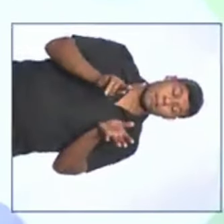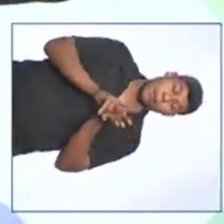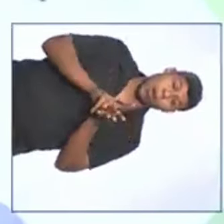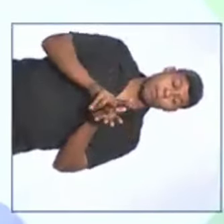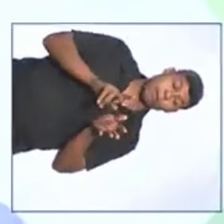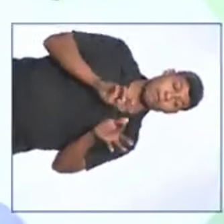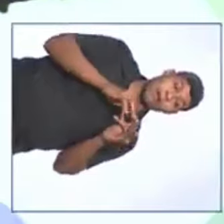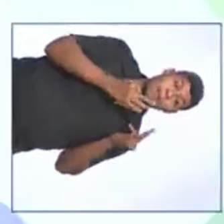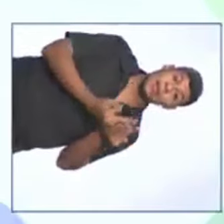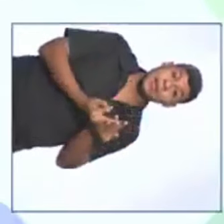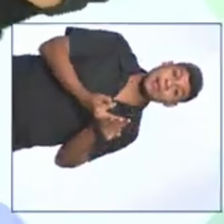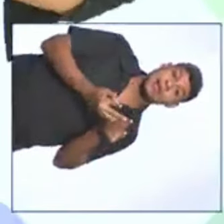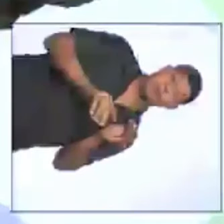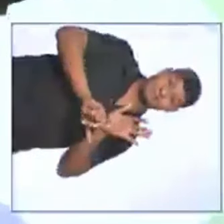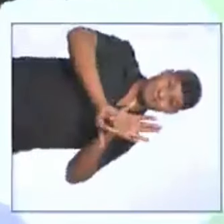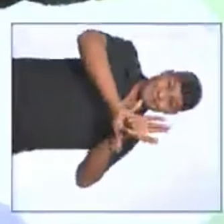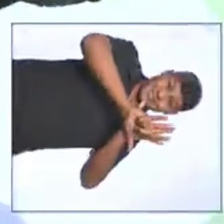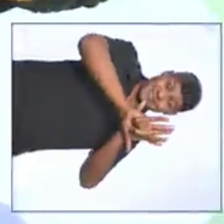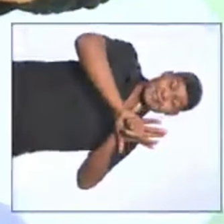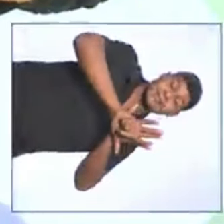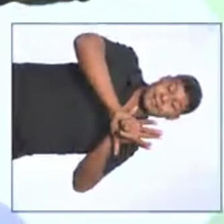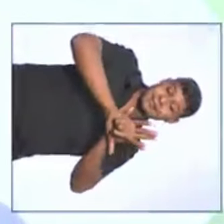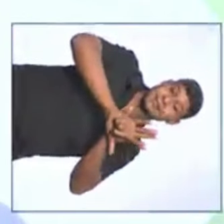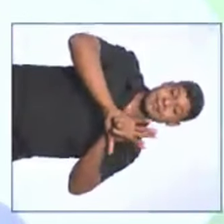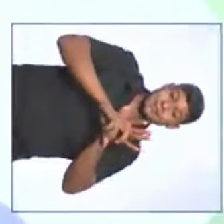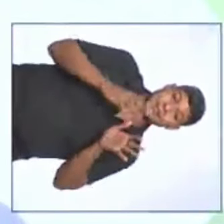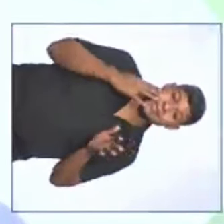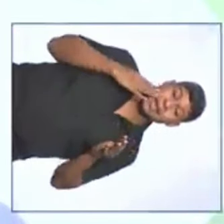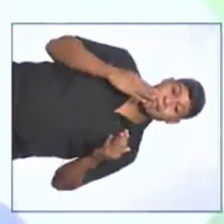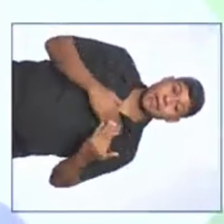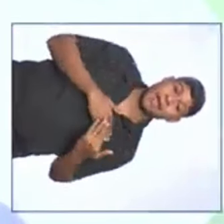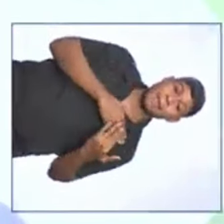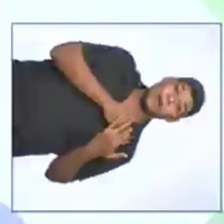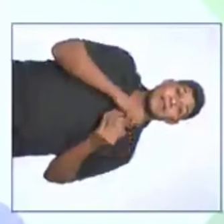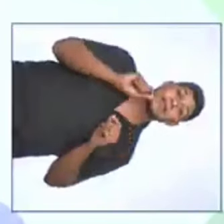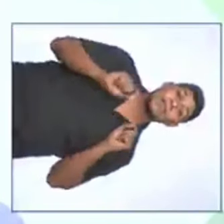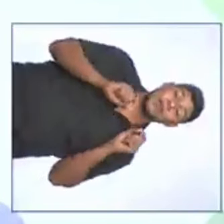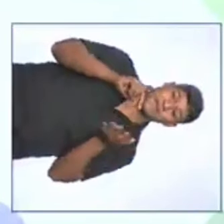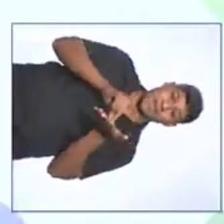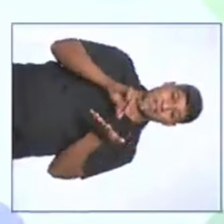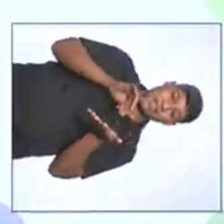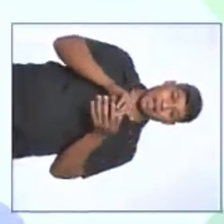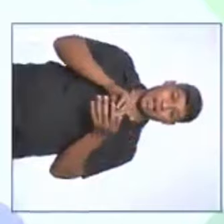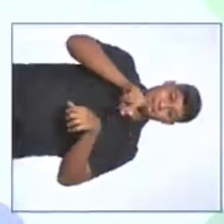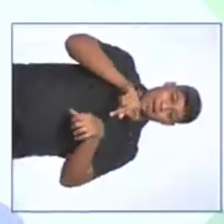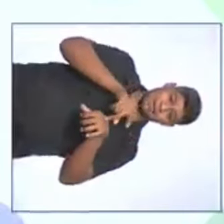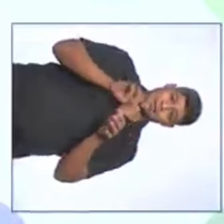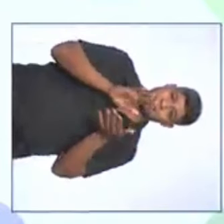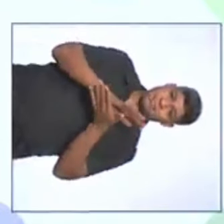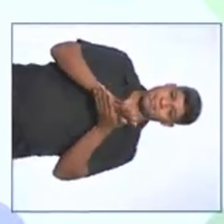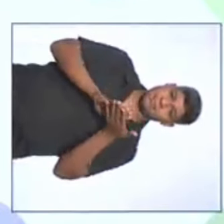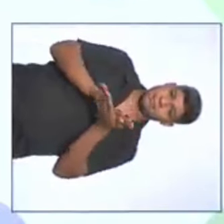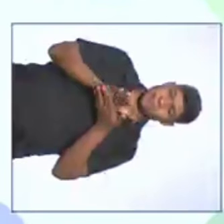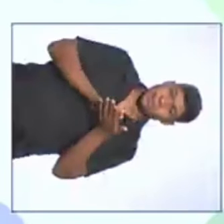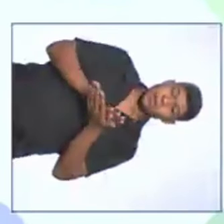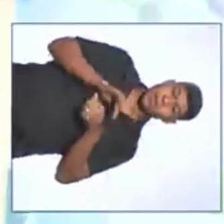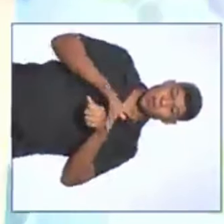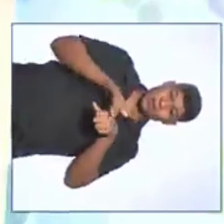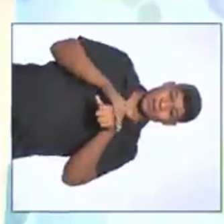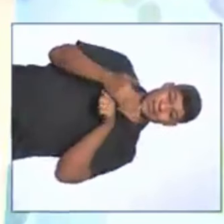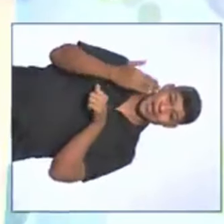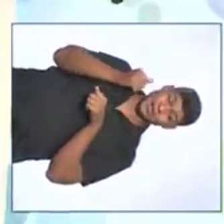uma mulher, como é colocada na legislação, isso não representa necessariamente a verdade do nosso país, né? Como a gente tá conversando antes,